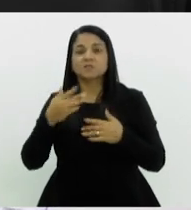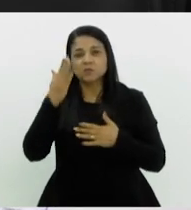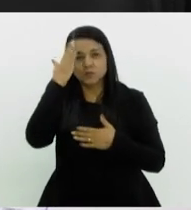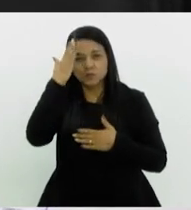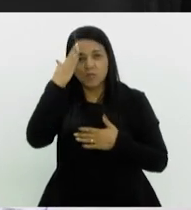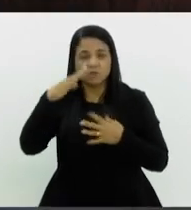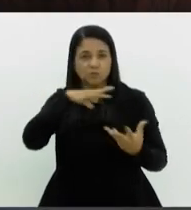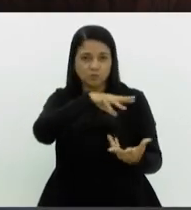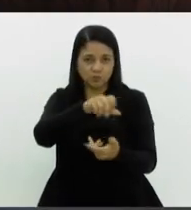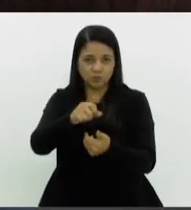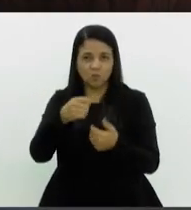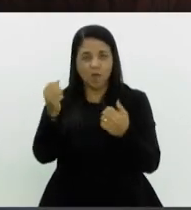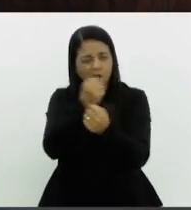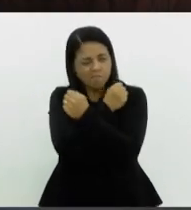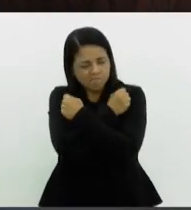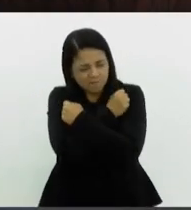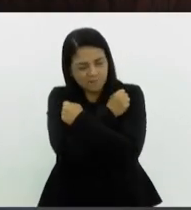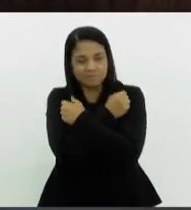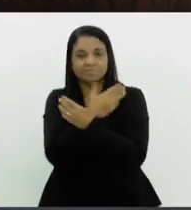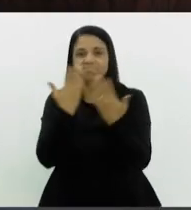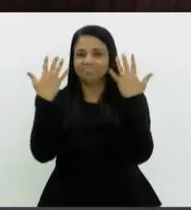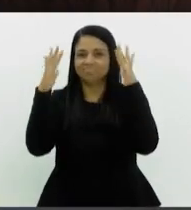forte abraço.